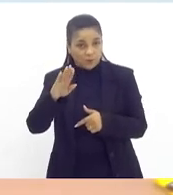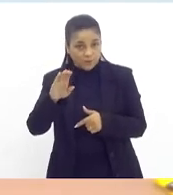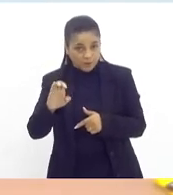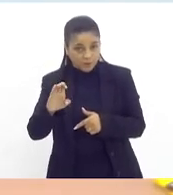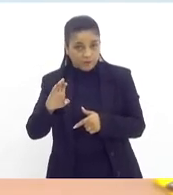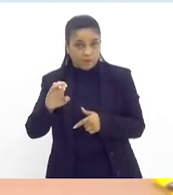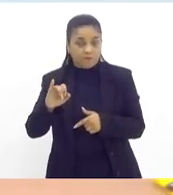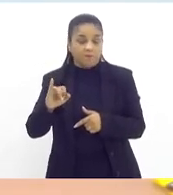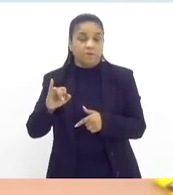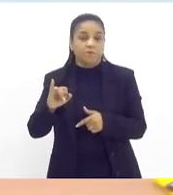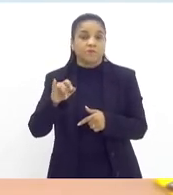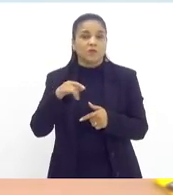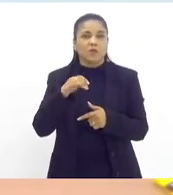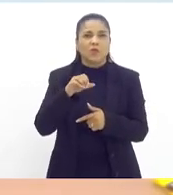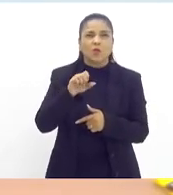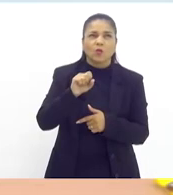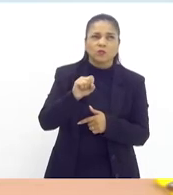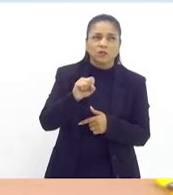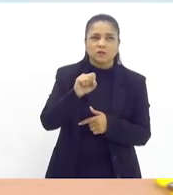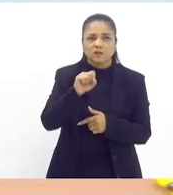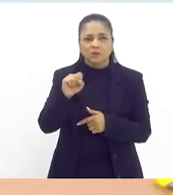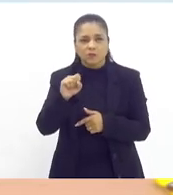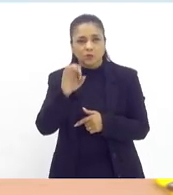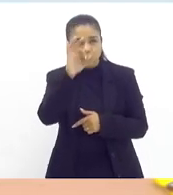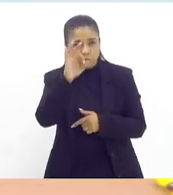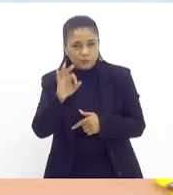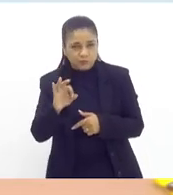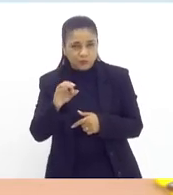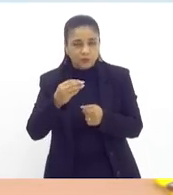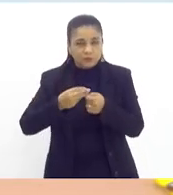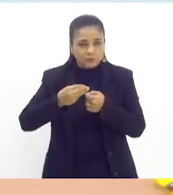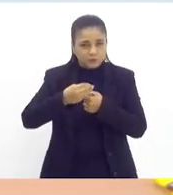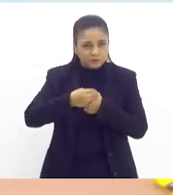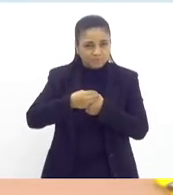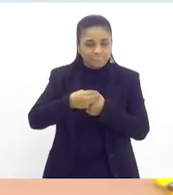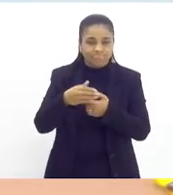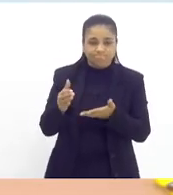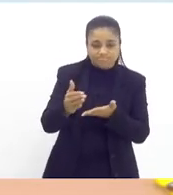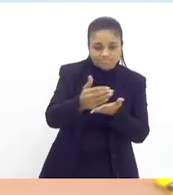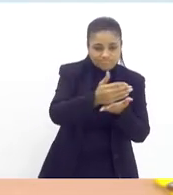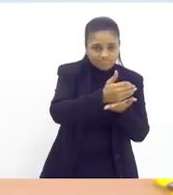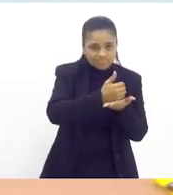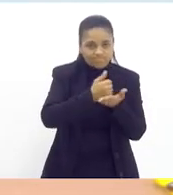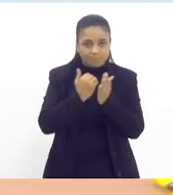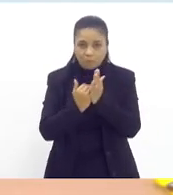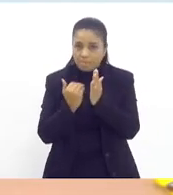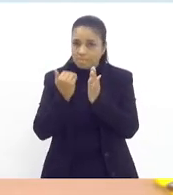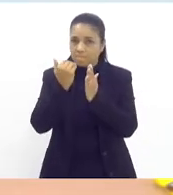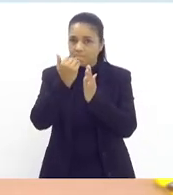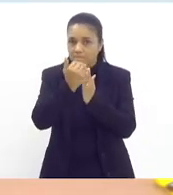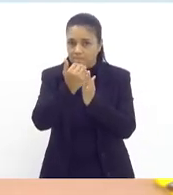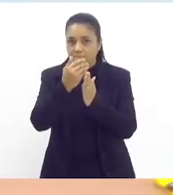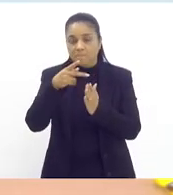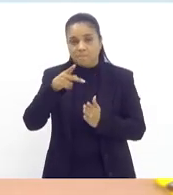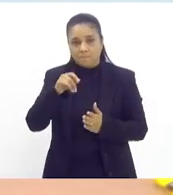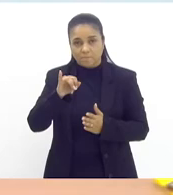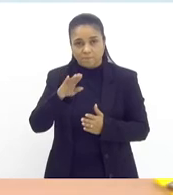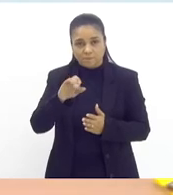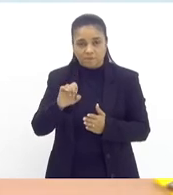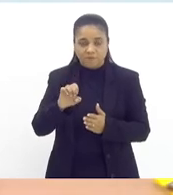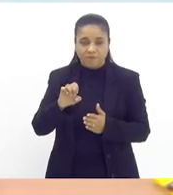98% dos municípios estão numa situação melhor do que se a receita deles crescesse com o PIB atualmente. E esses 98% dos municípios